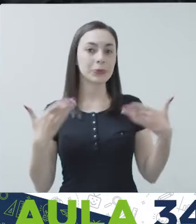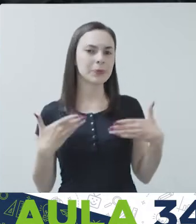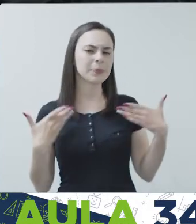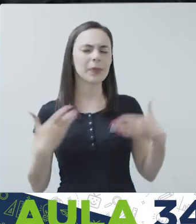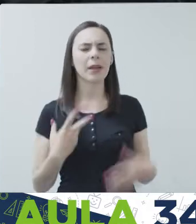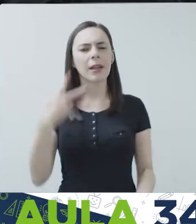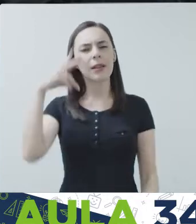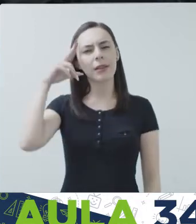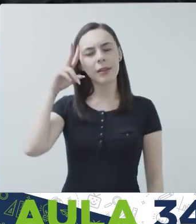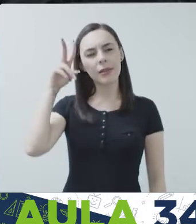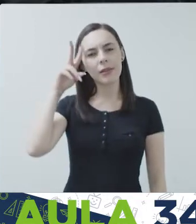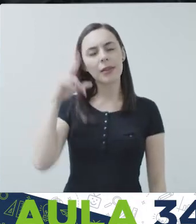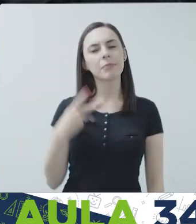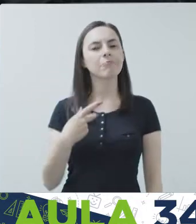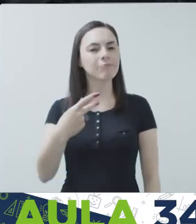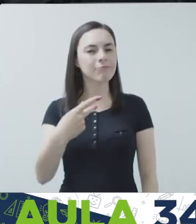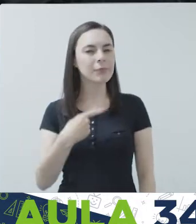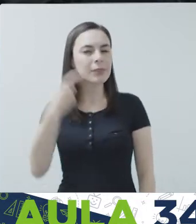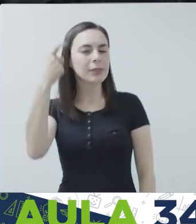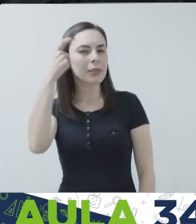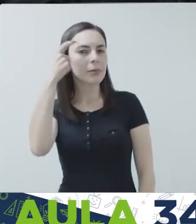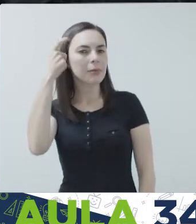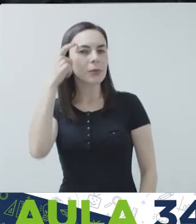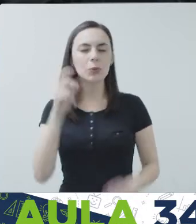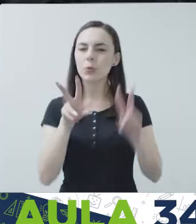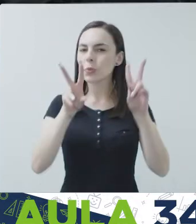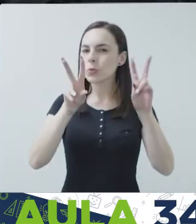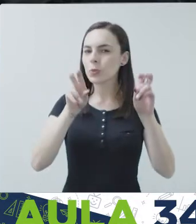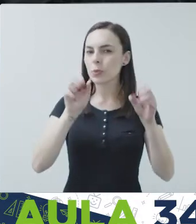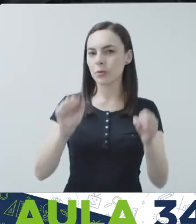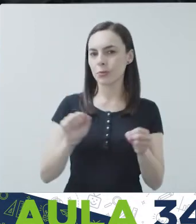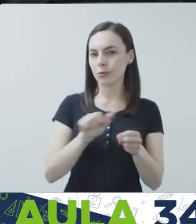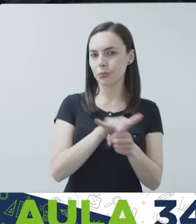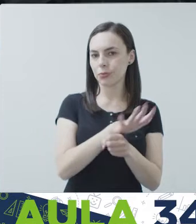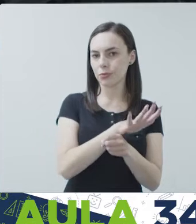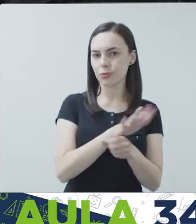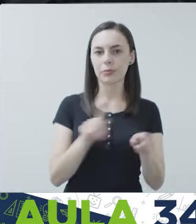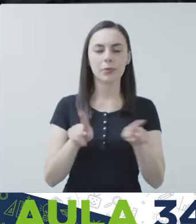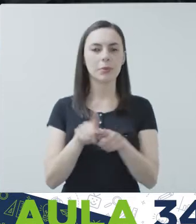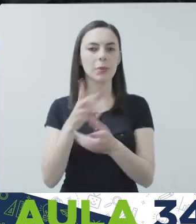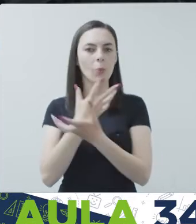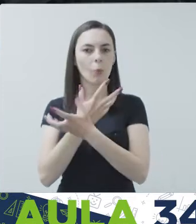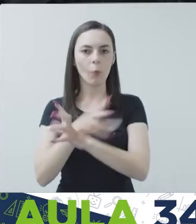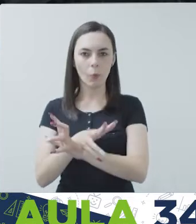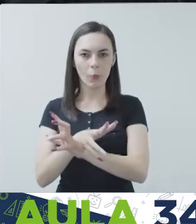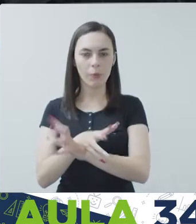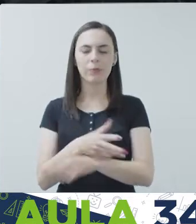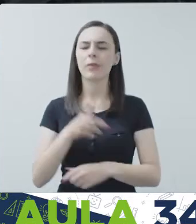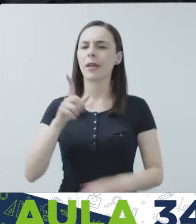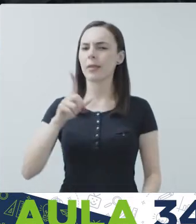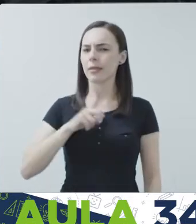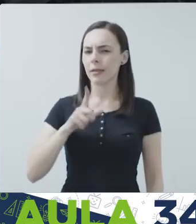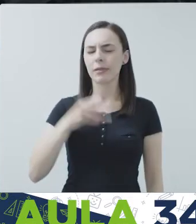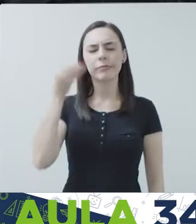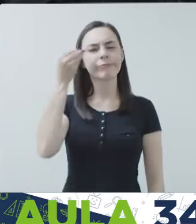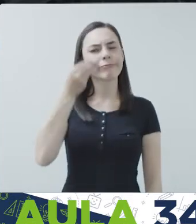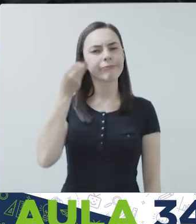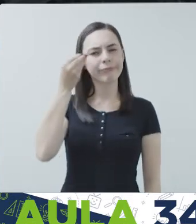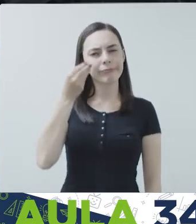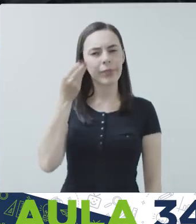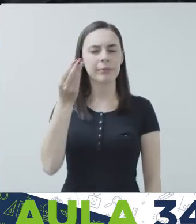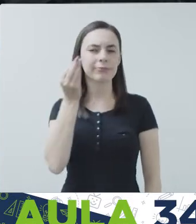gente pensou um pouco sobre cheio e vazio? Fizemos várias experiências